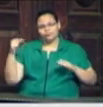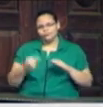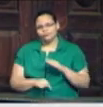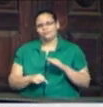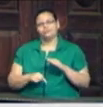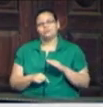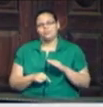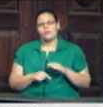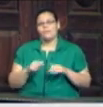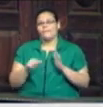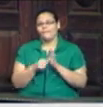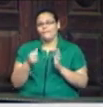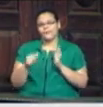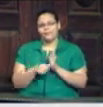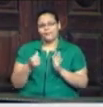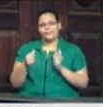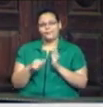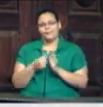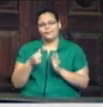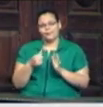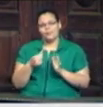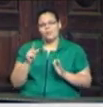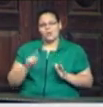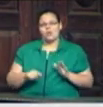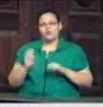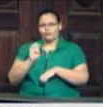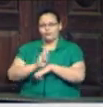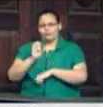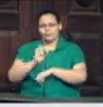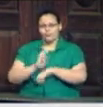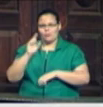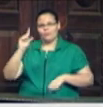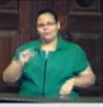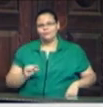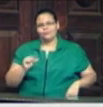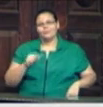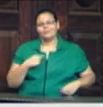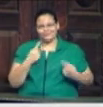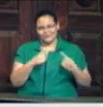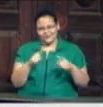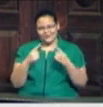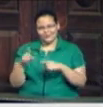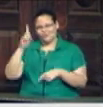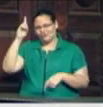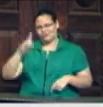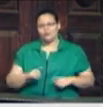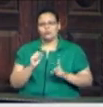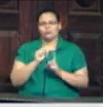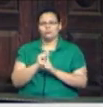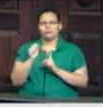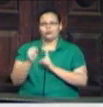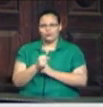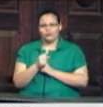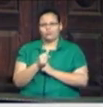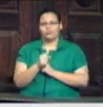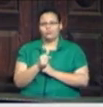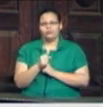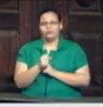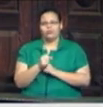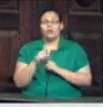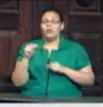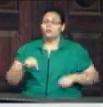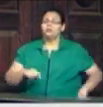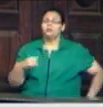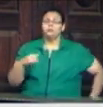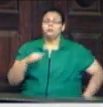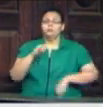completo, primeiro do chamado Estado mínimo, e ao mesmo tempo agressão aos direitos sociais. E aqui no